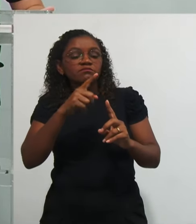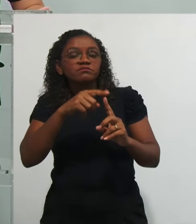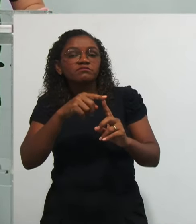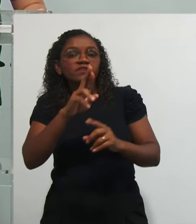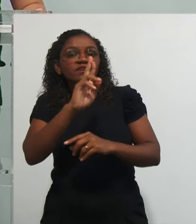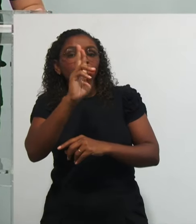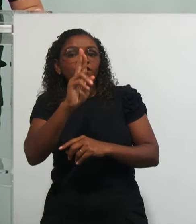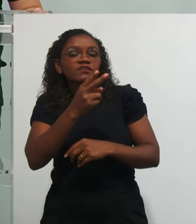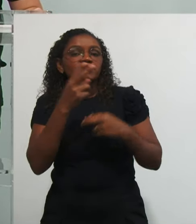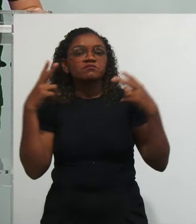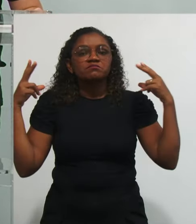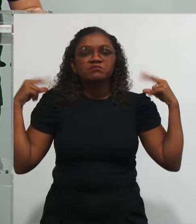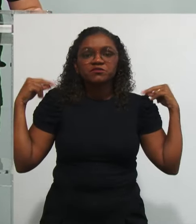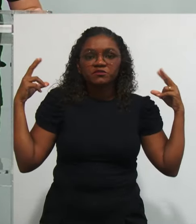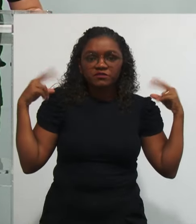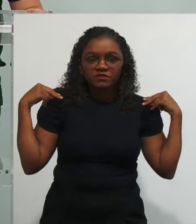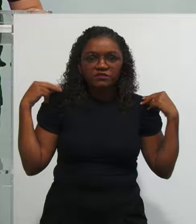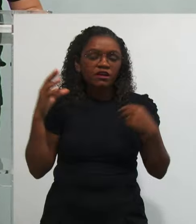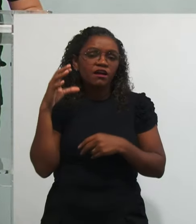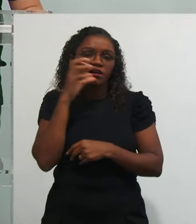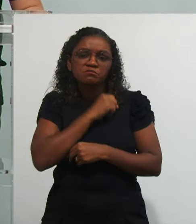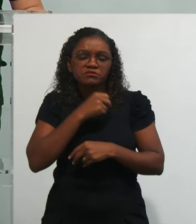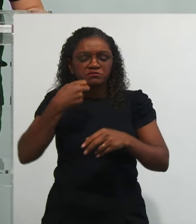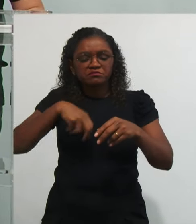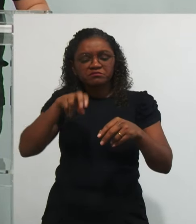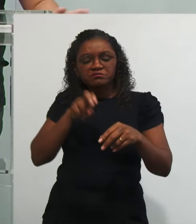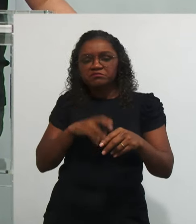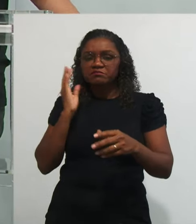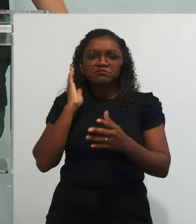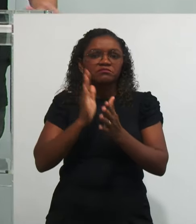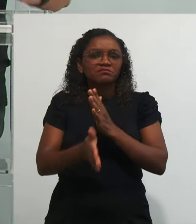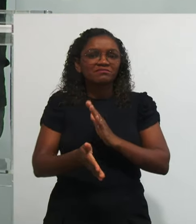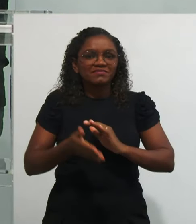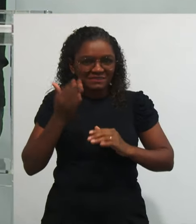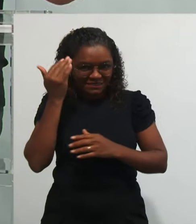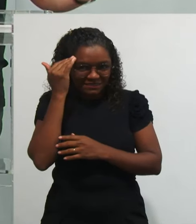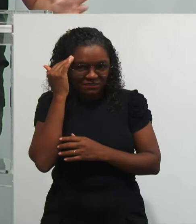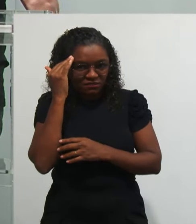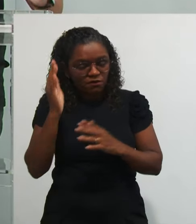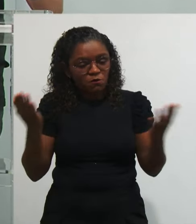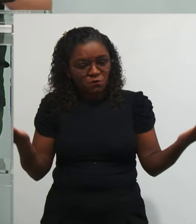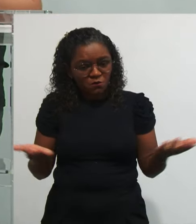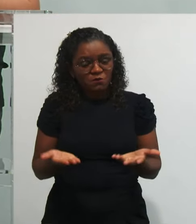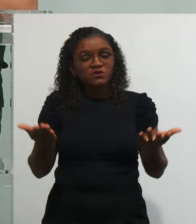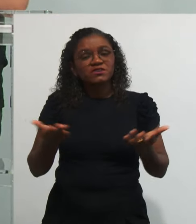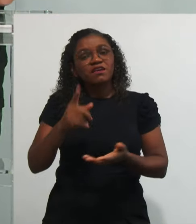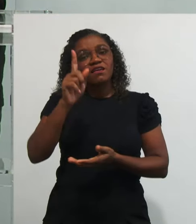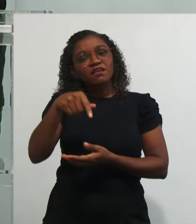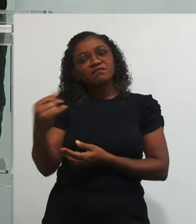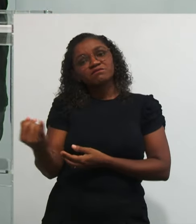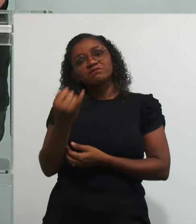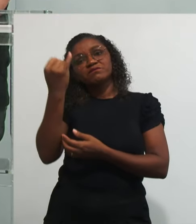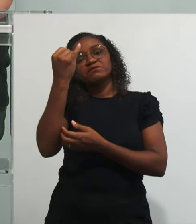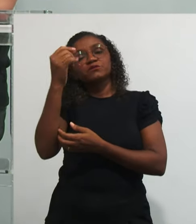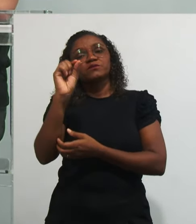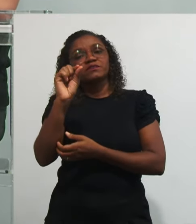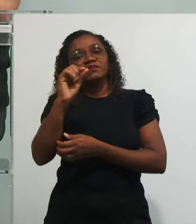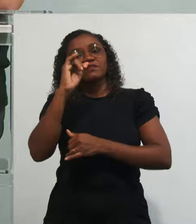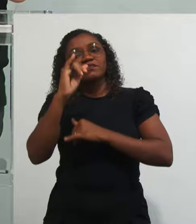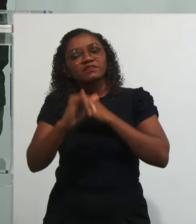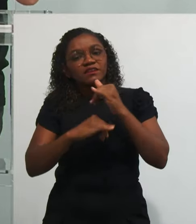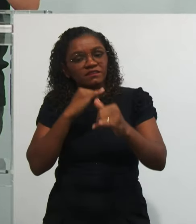e vai tranquilamente para o seu destino final então perceba que essa evolução aí das inovações